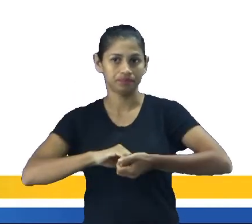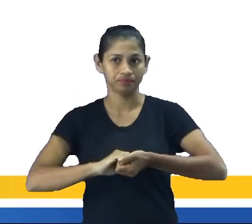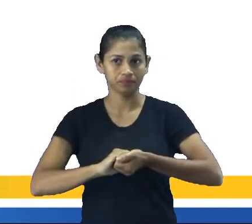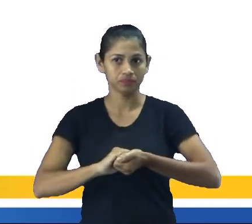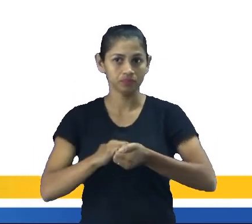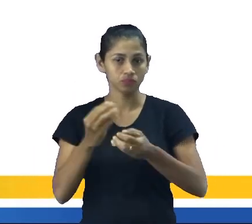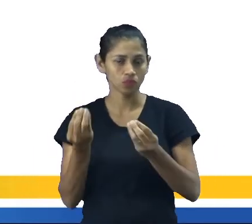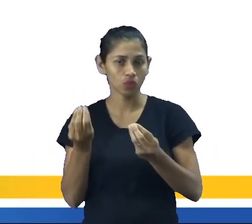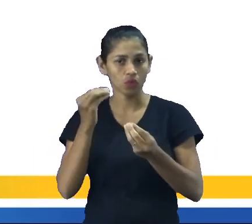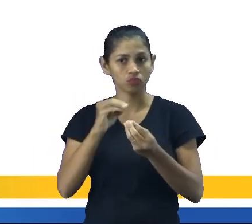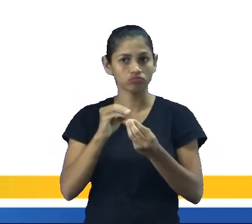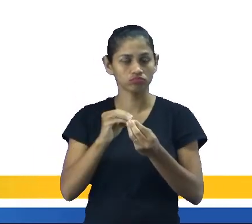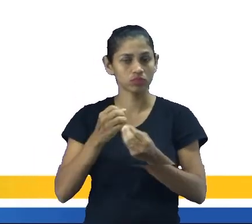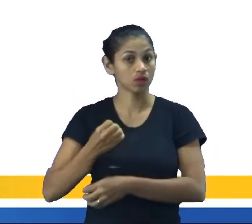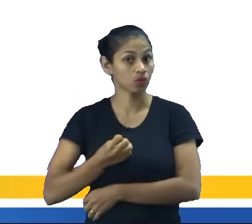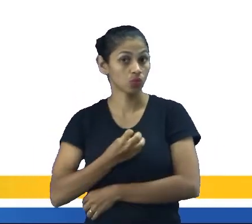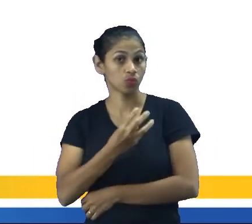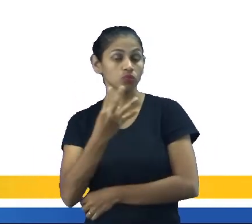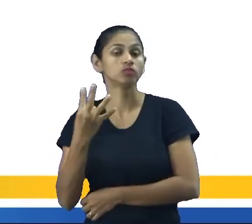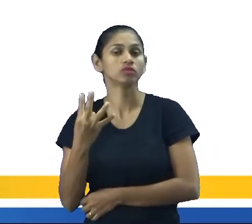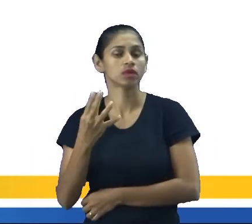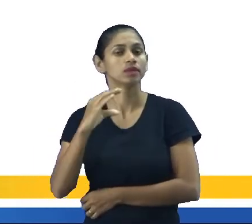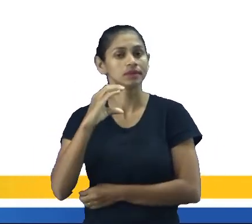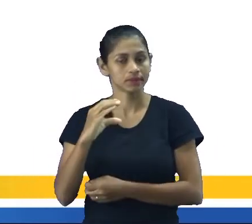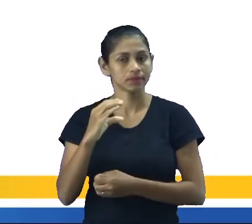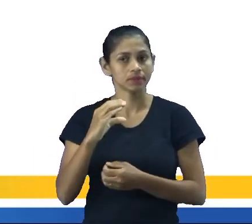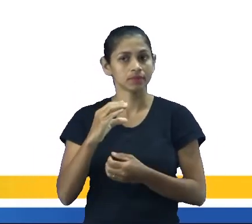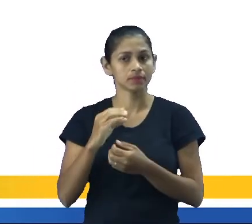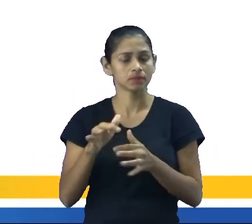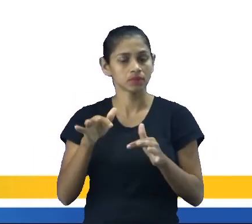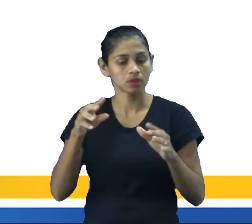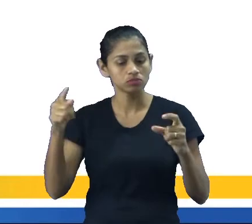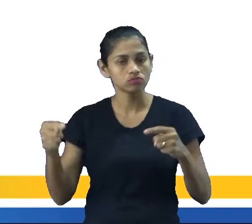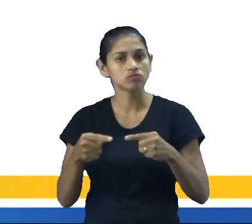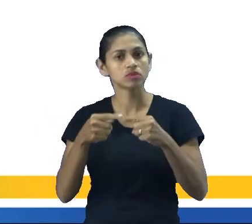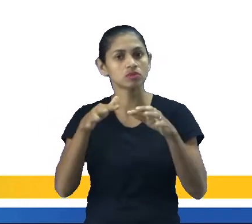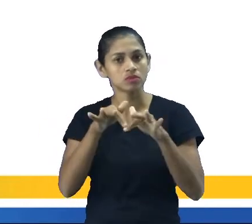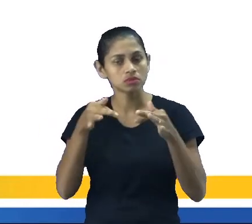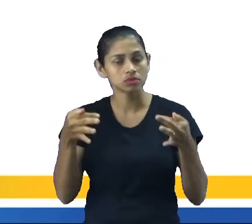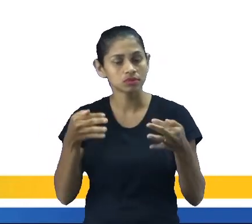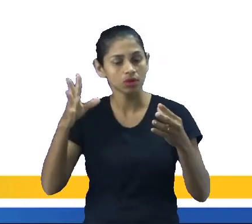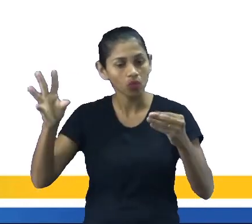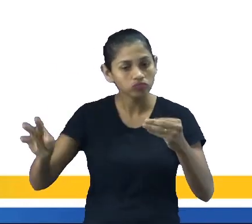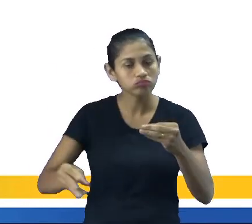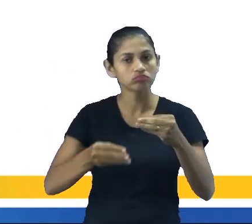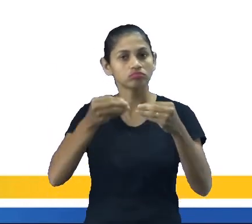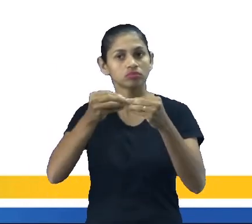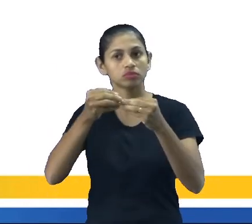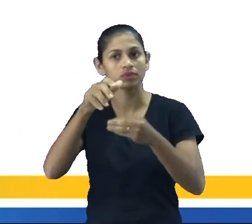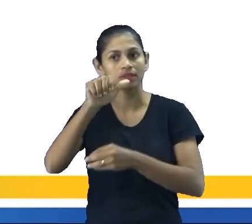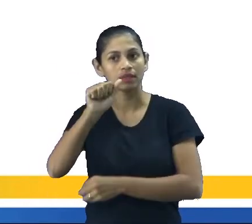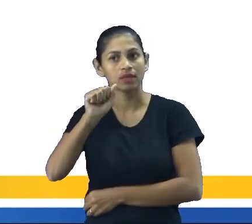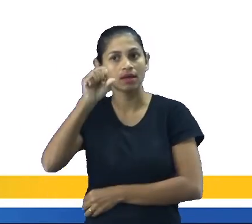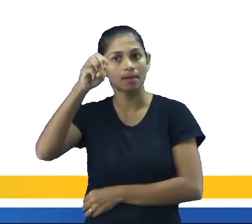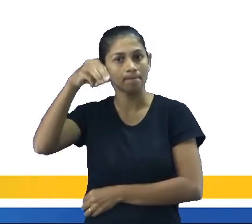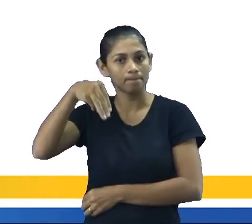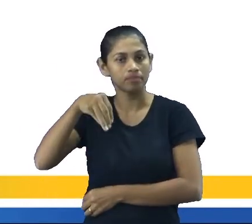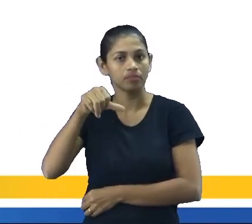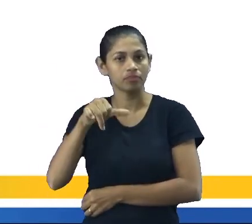quantidade de carbonos, MET, o tipo de ligação, simples, e a gente complementa com amida. Então, fica